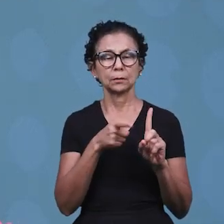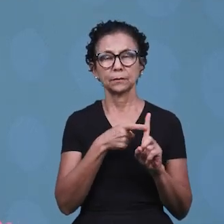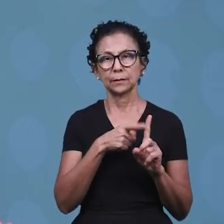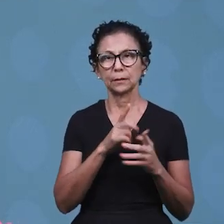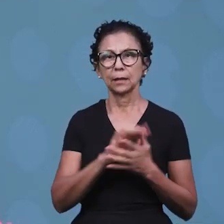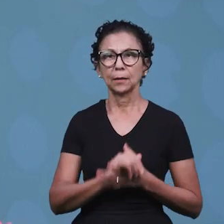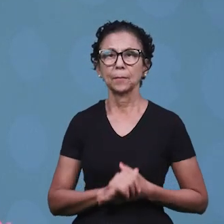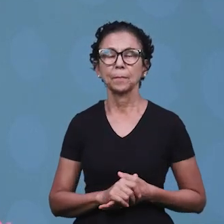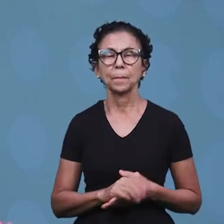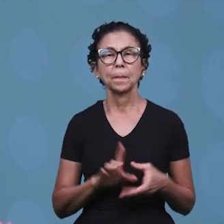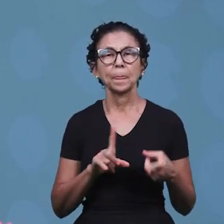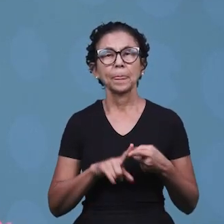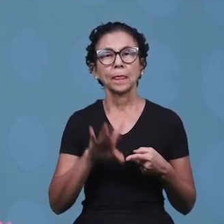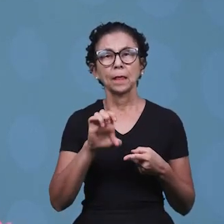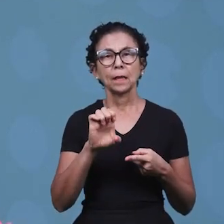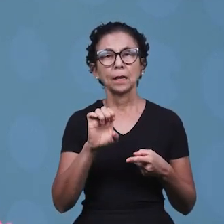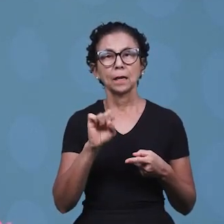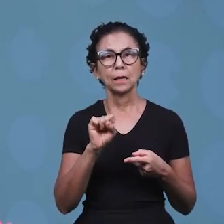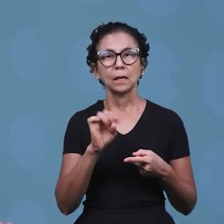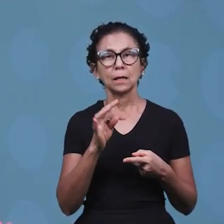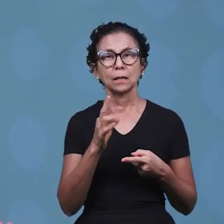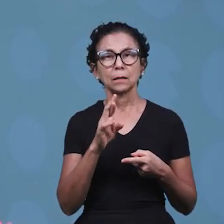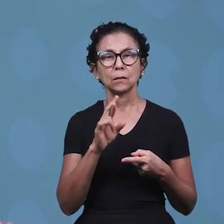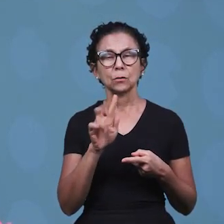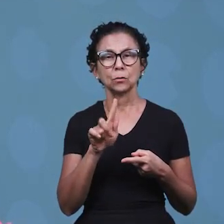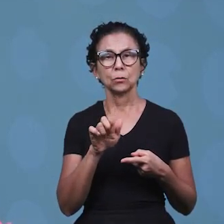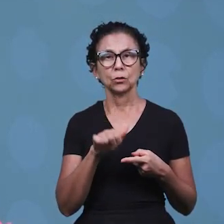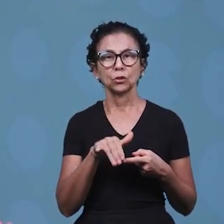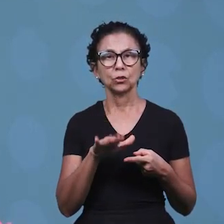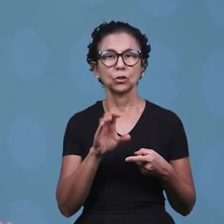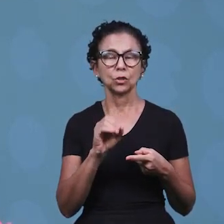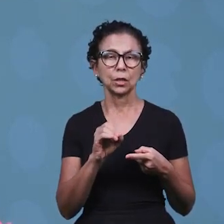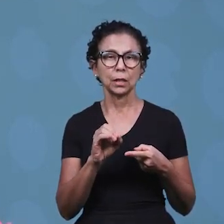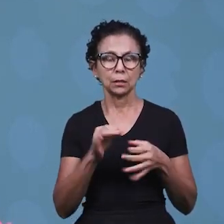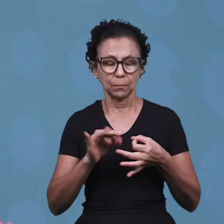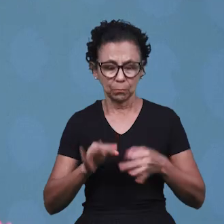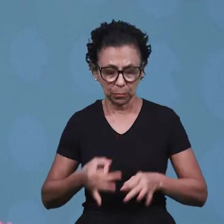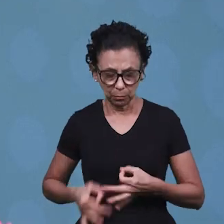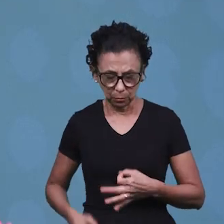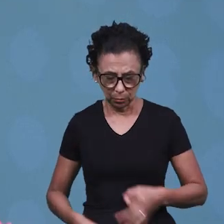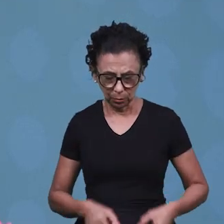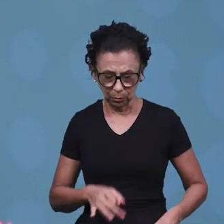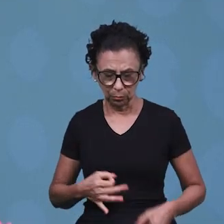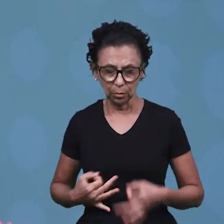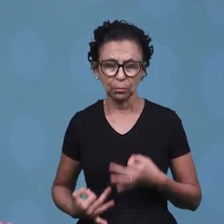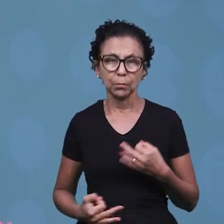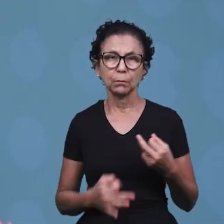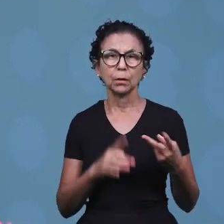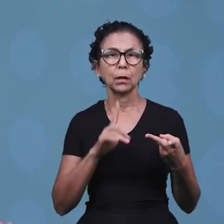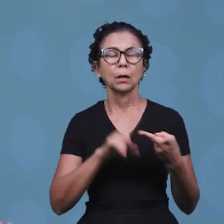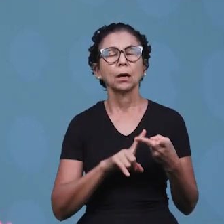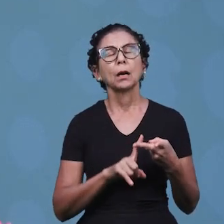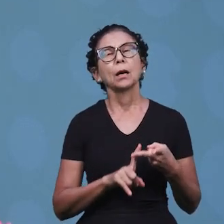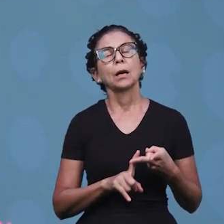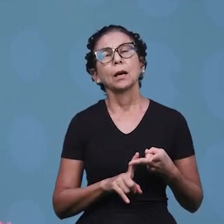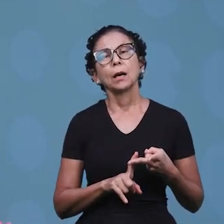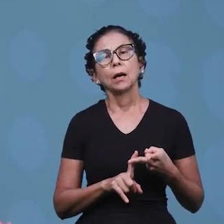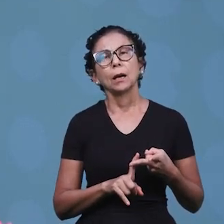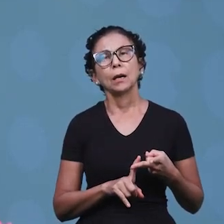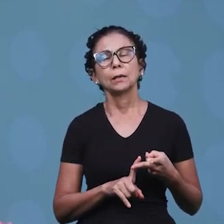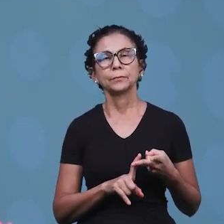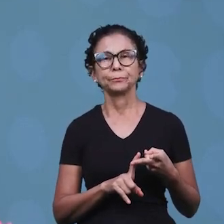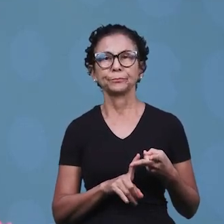ele está ligado à ovulação, está ligado à circulação do endométrio, a progesterona